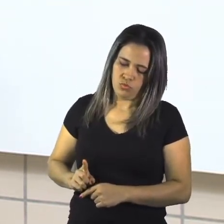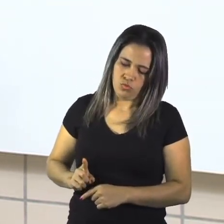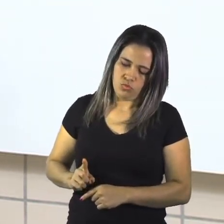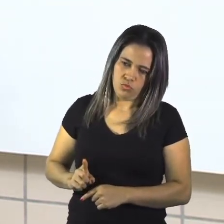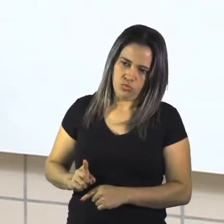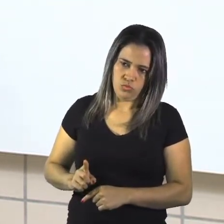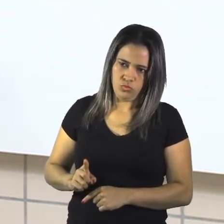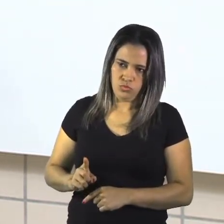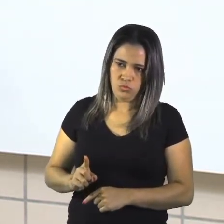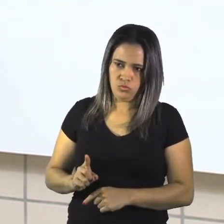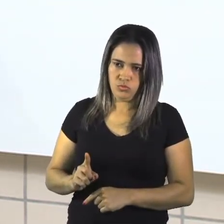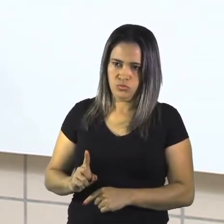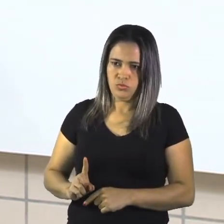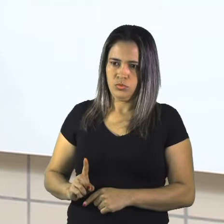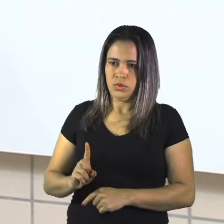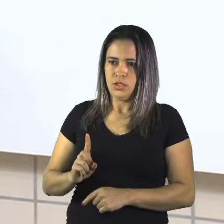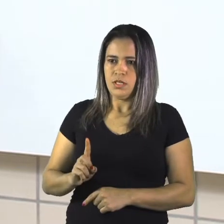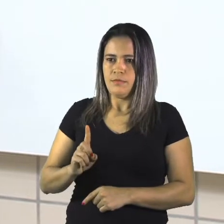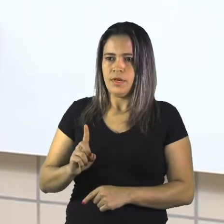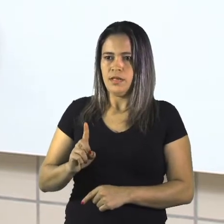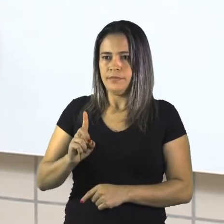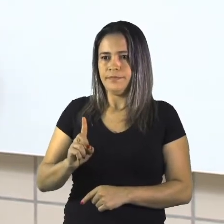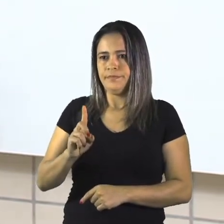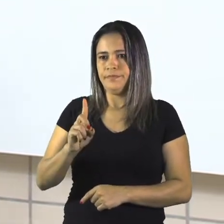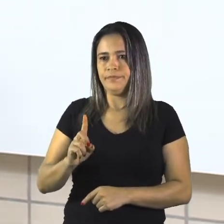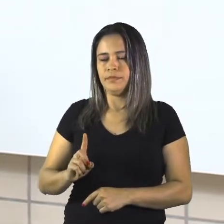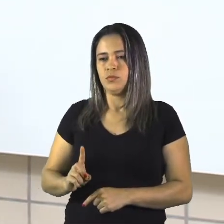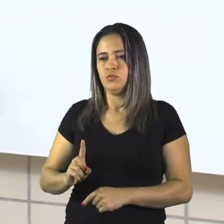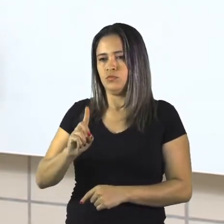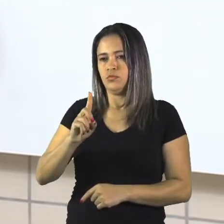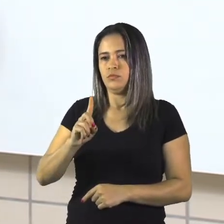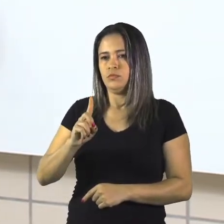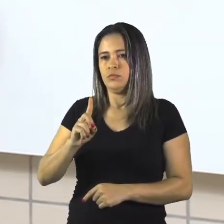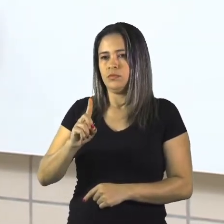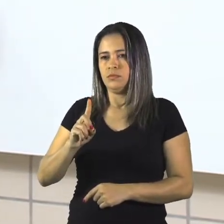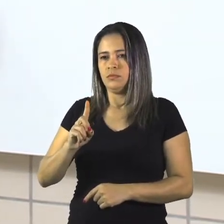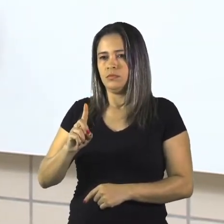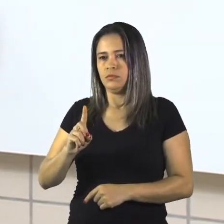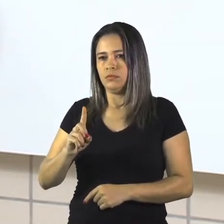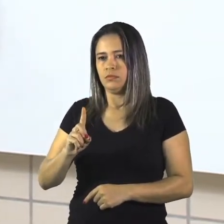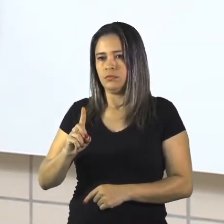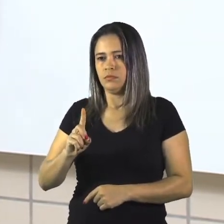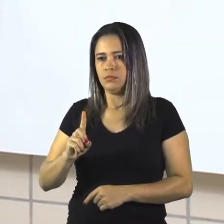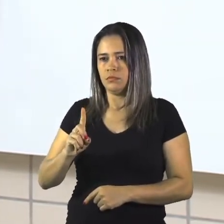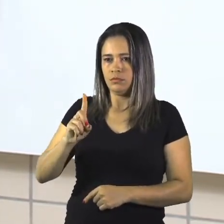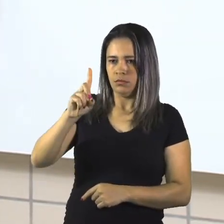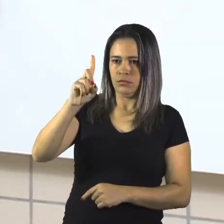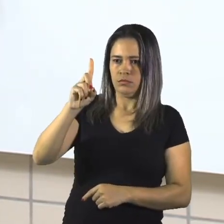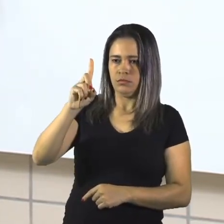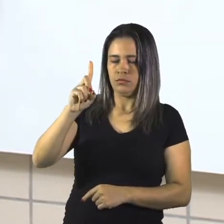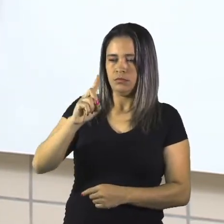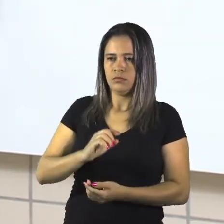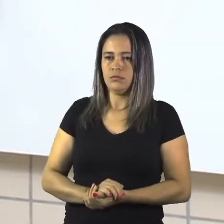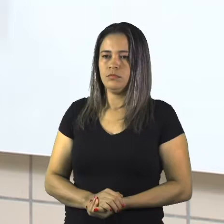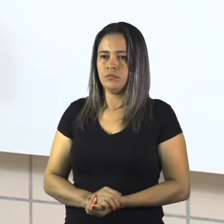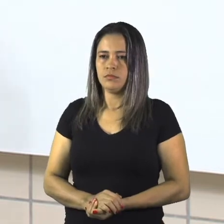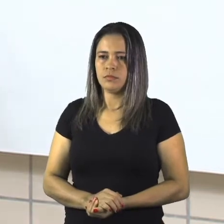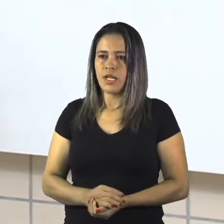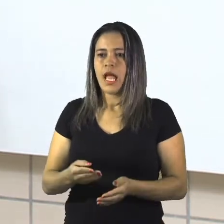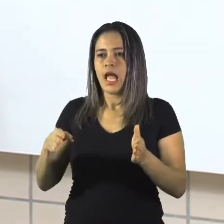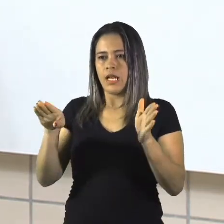ele vai ter que ir para cima. Uma quadra e vai ter que andar mais uma. E aí, ele